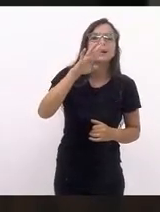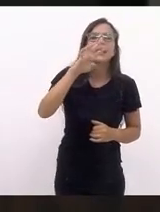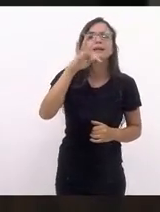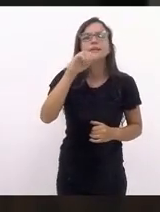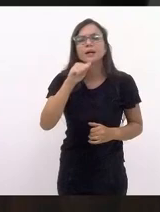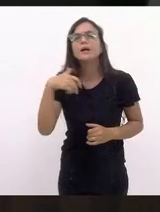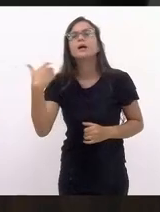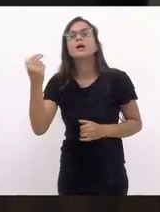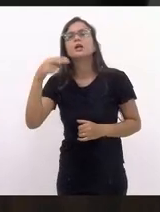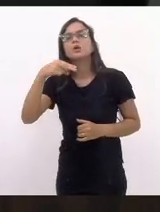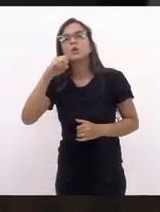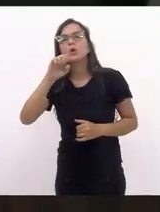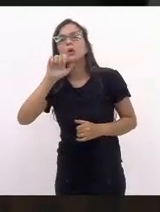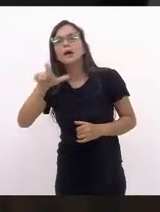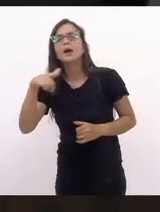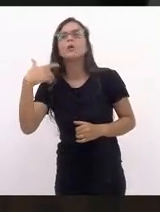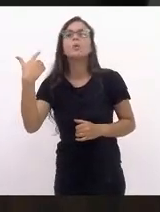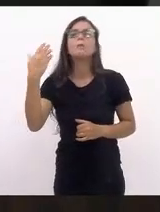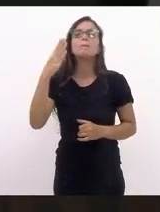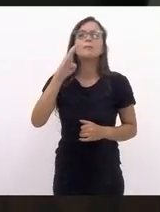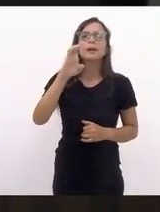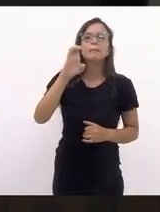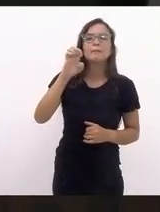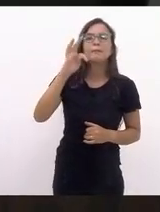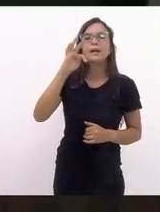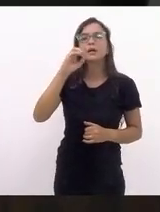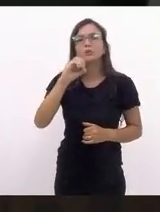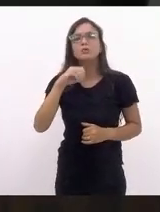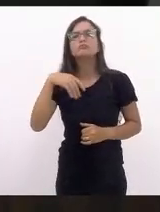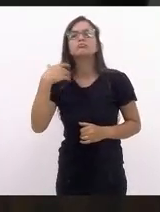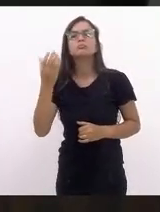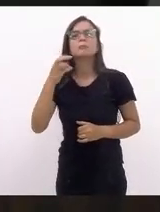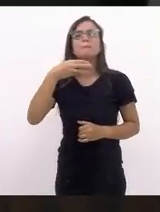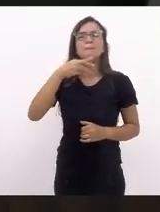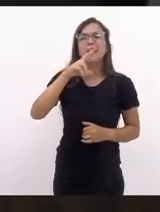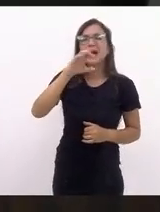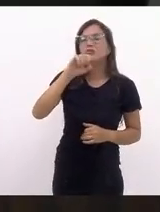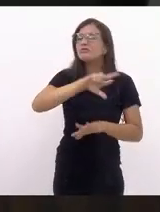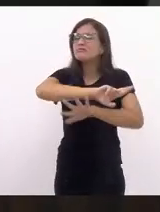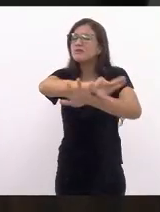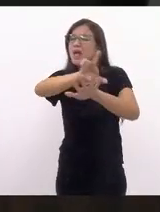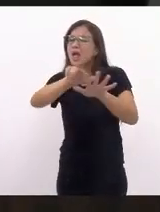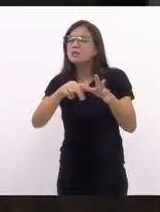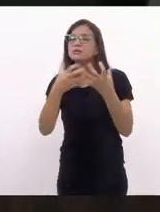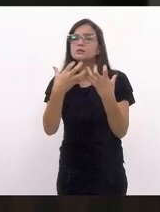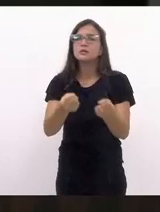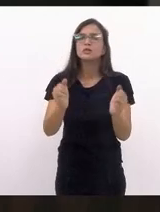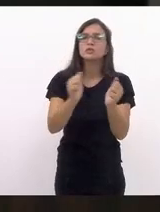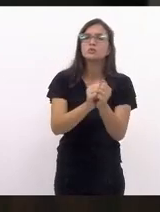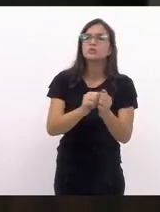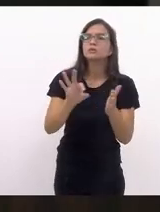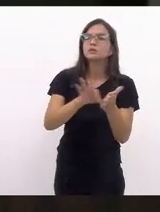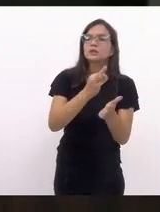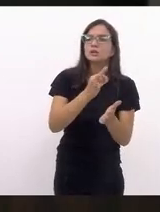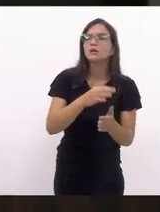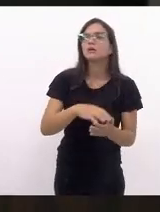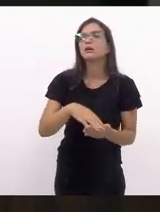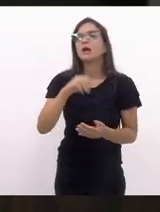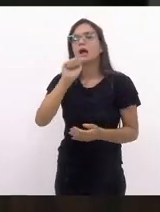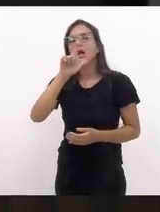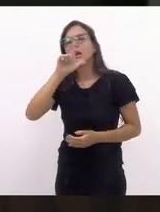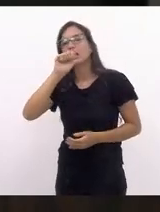bikic o Marcos Vinícius heliomar Eurico Marcus Miller Alana Mônica